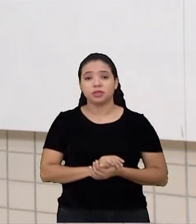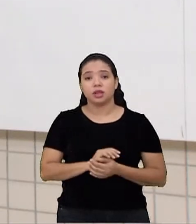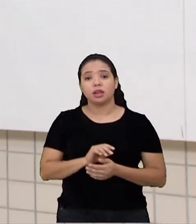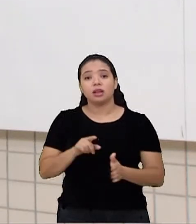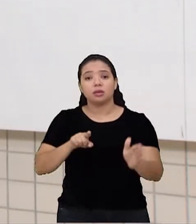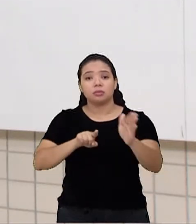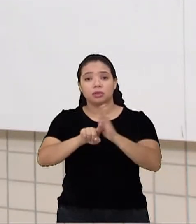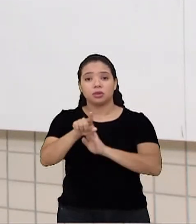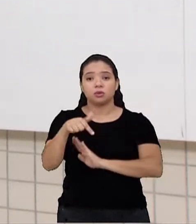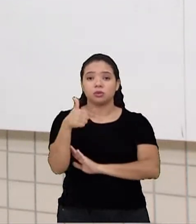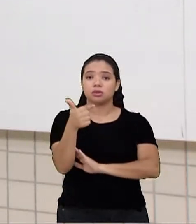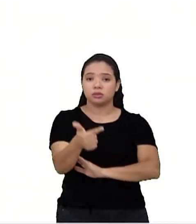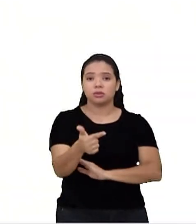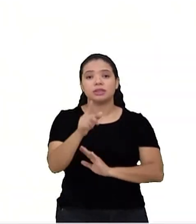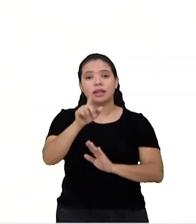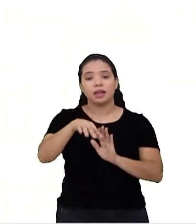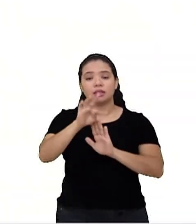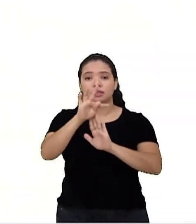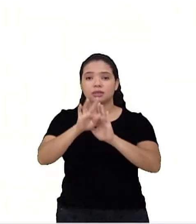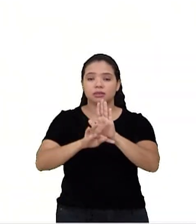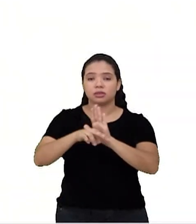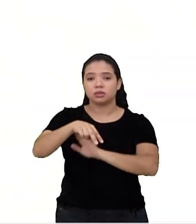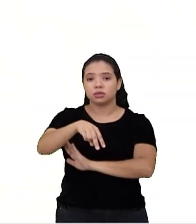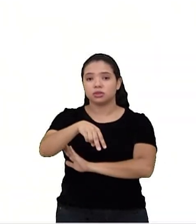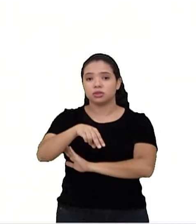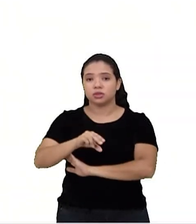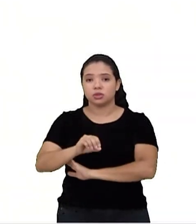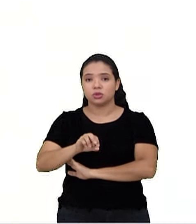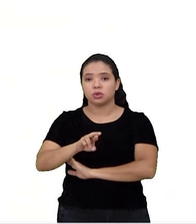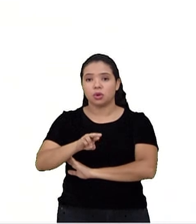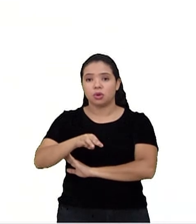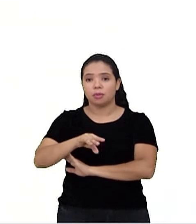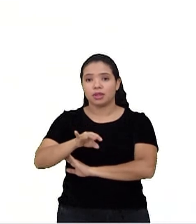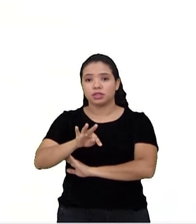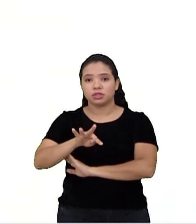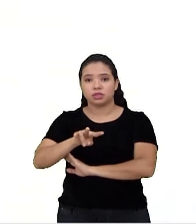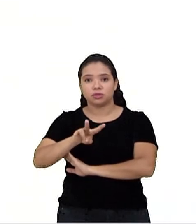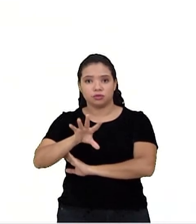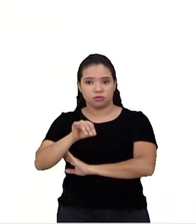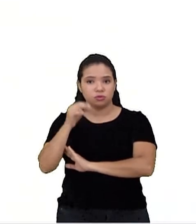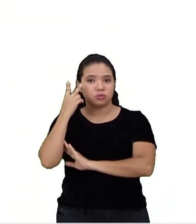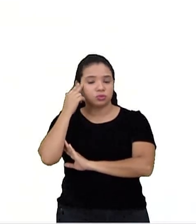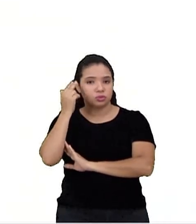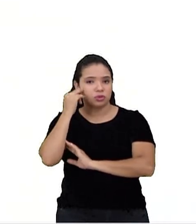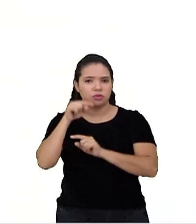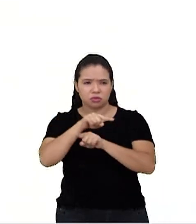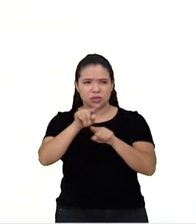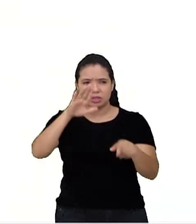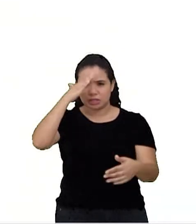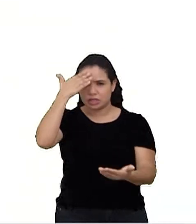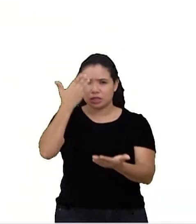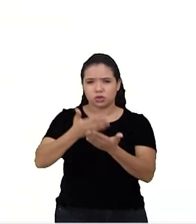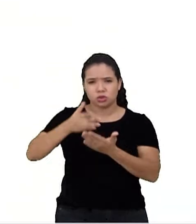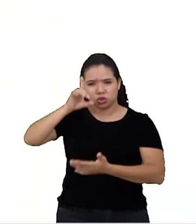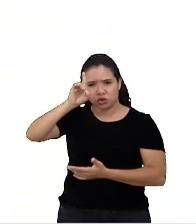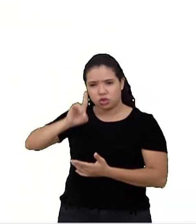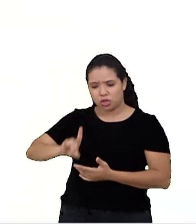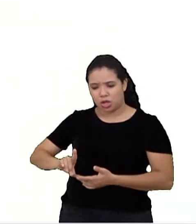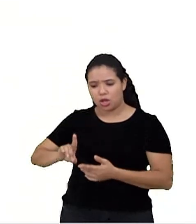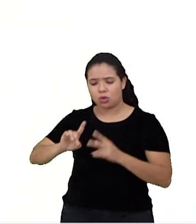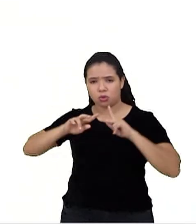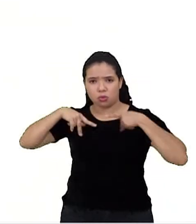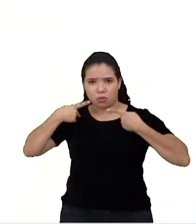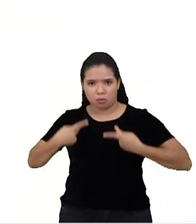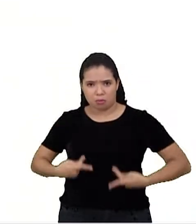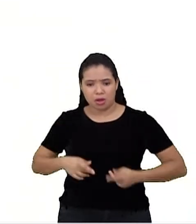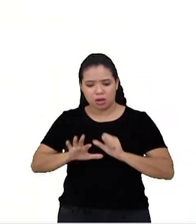ao texto normativo. Você acredita que os direitos universais humanos são realmente